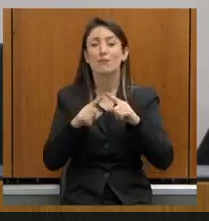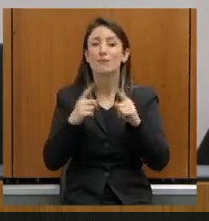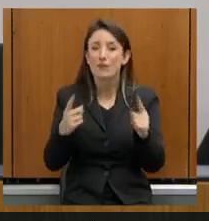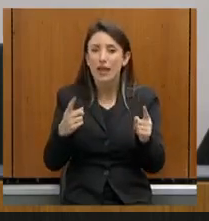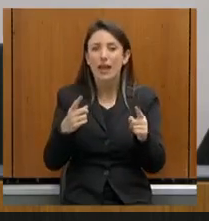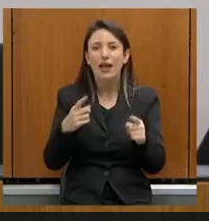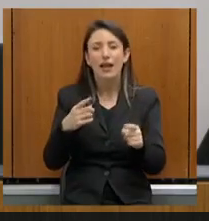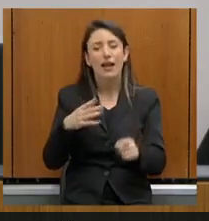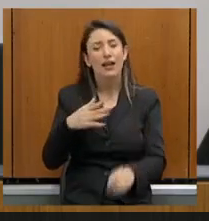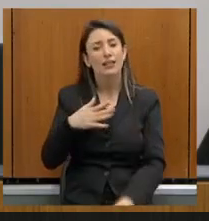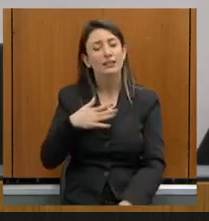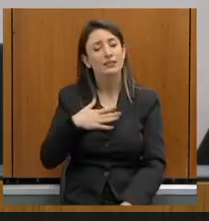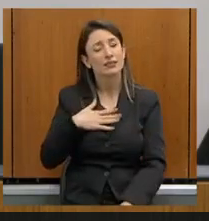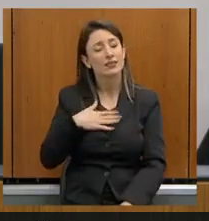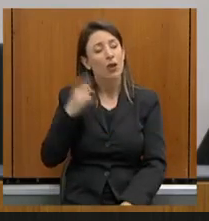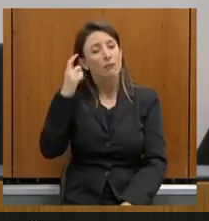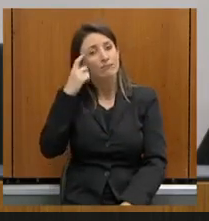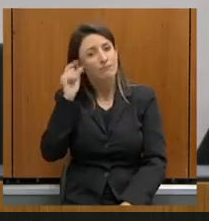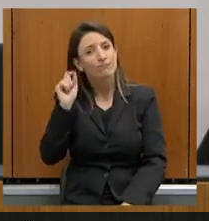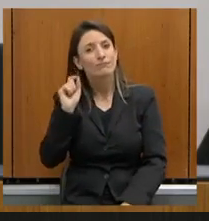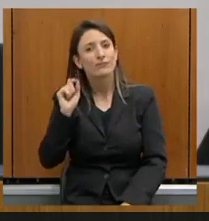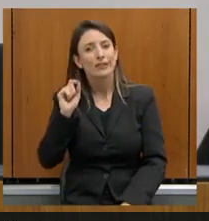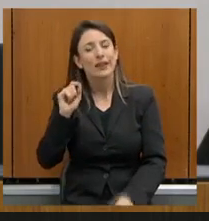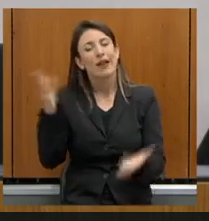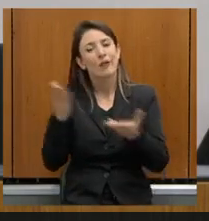surgido fatos novos,